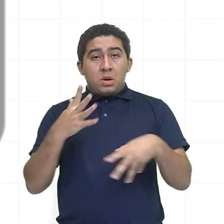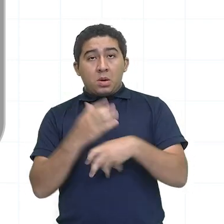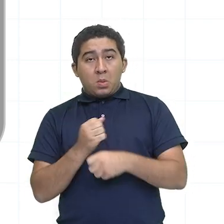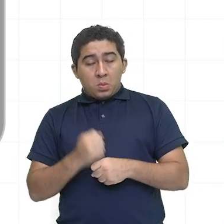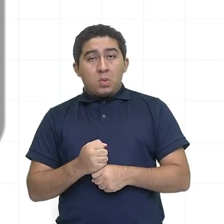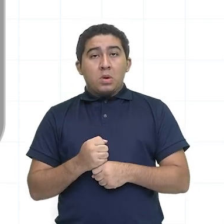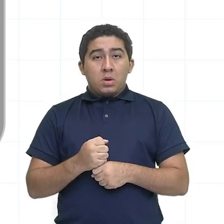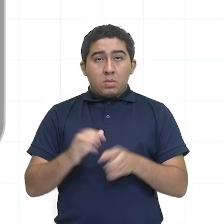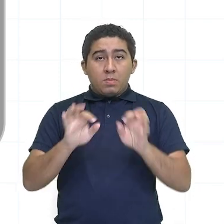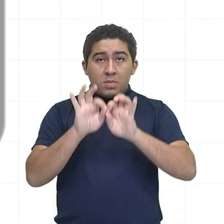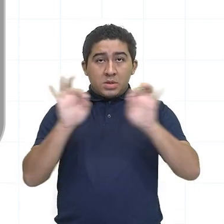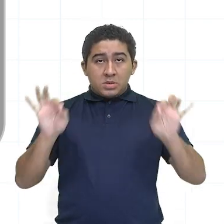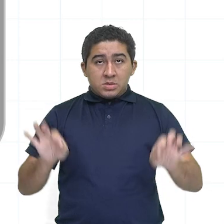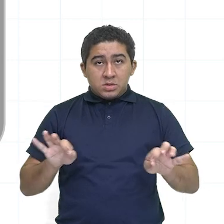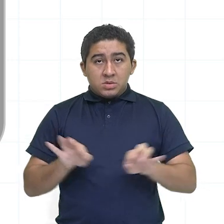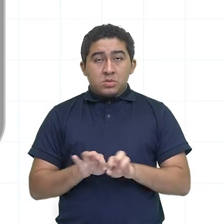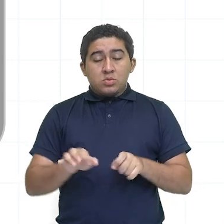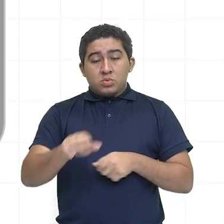medidas de um terreno, né?